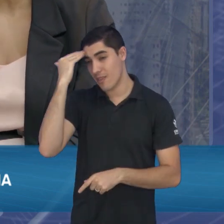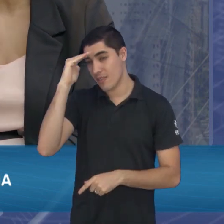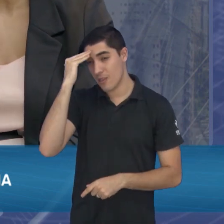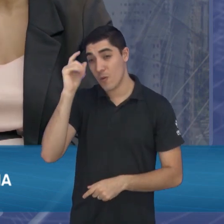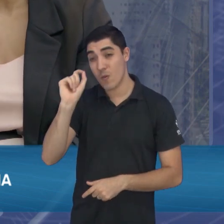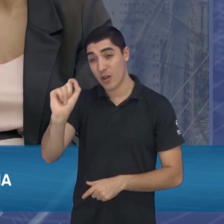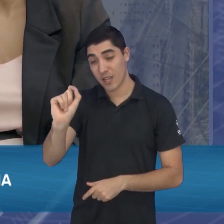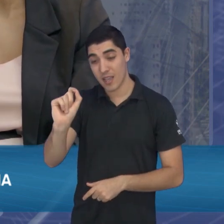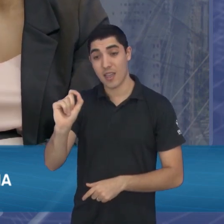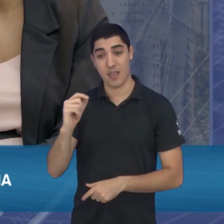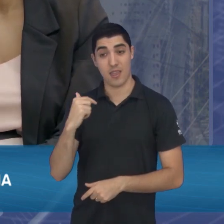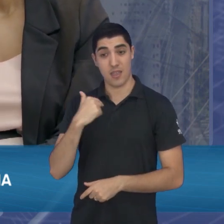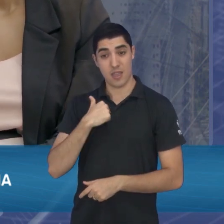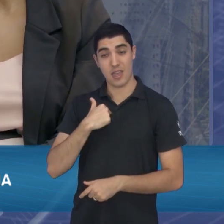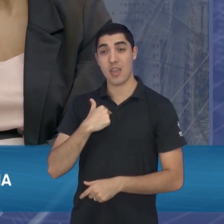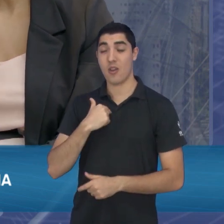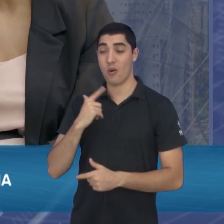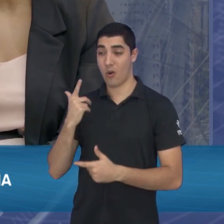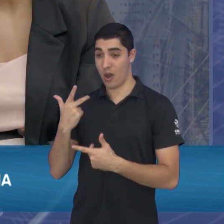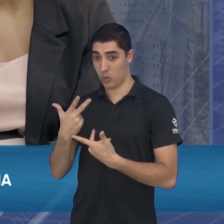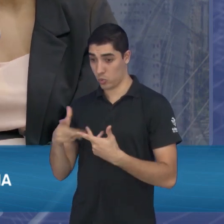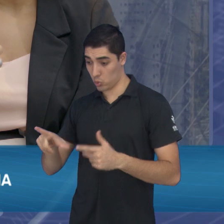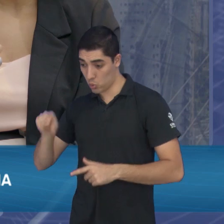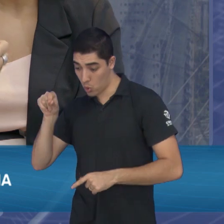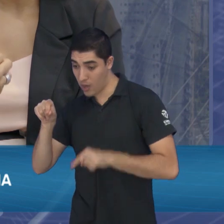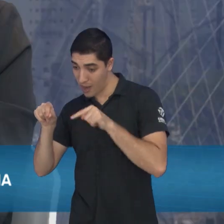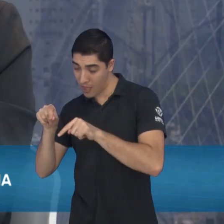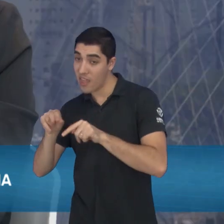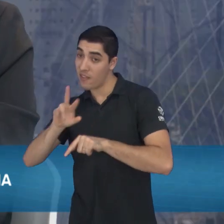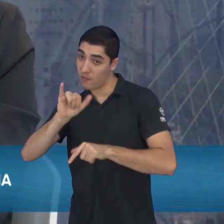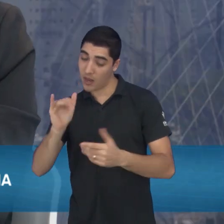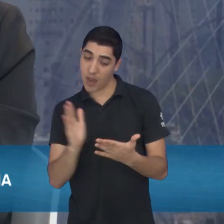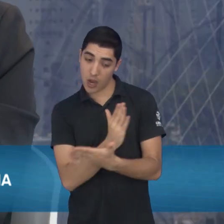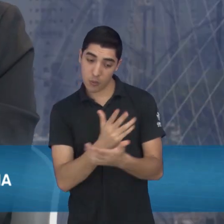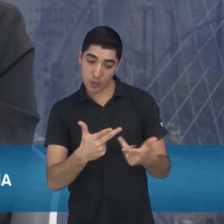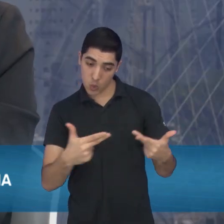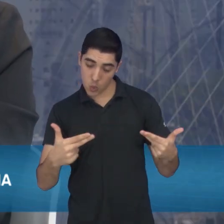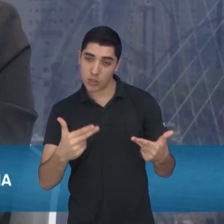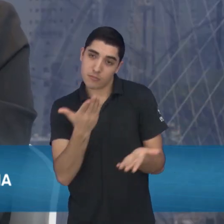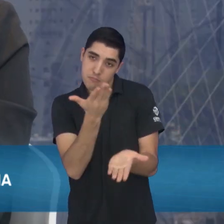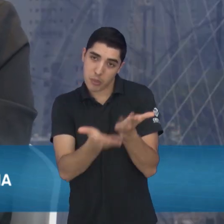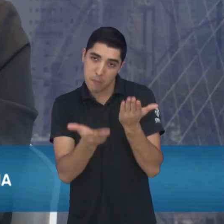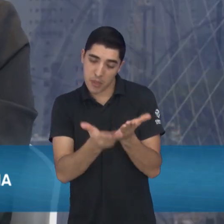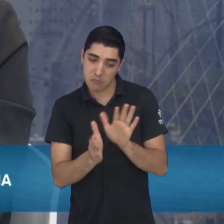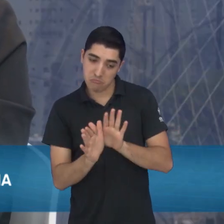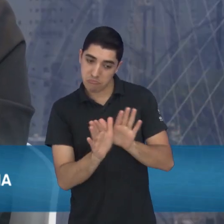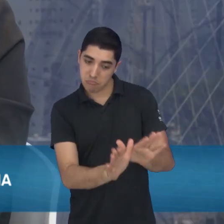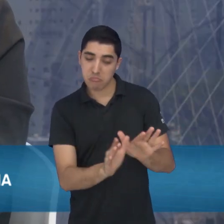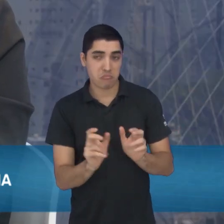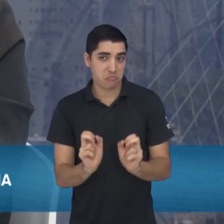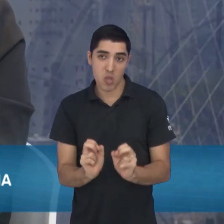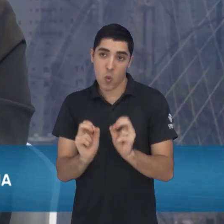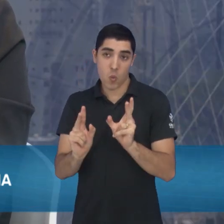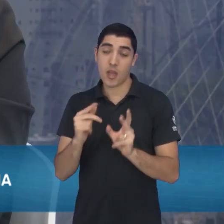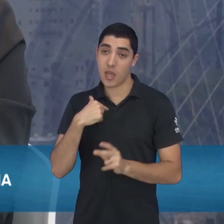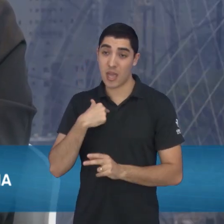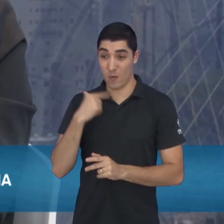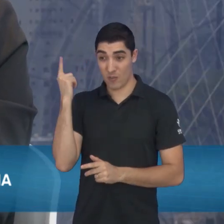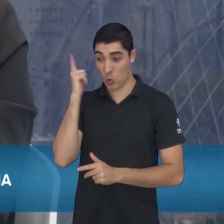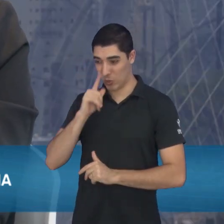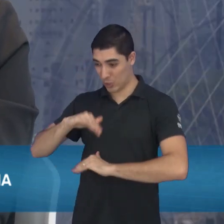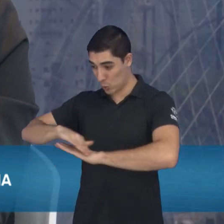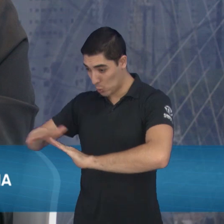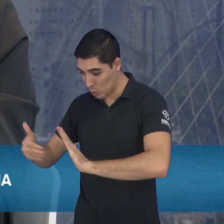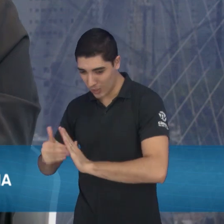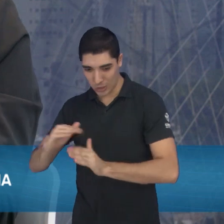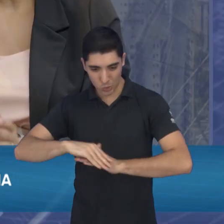eu vou ter faltas. Saber que diante da minha decisão eu não vou conseguir fazer tudo e dar conta de